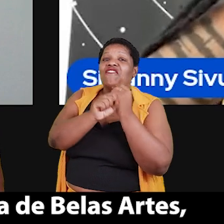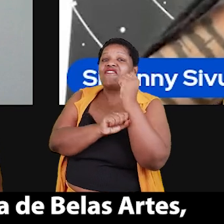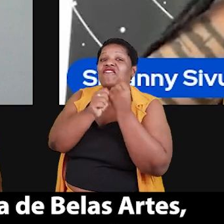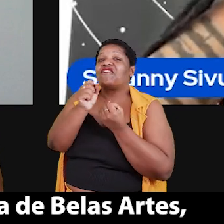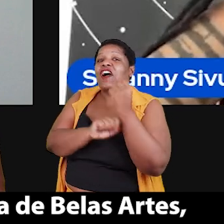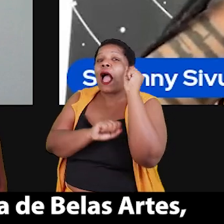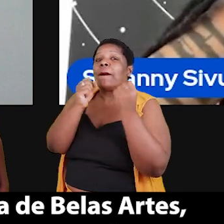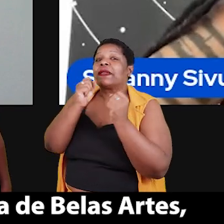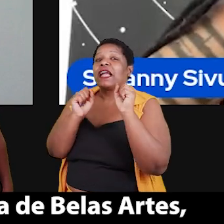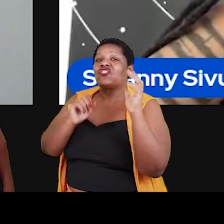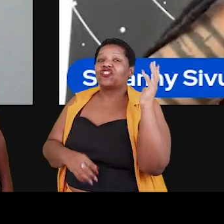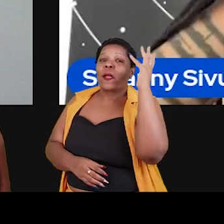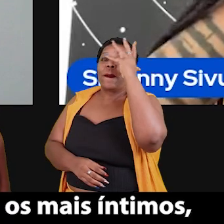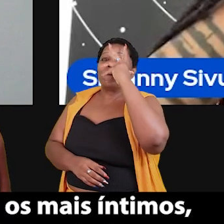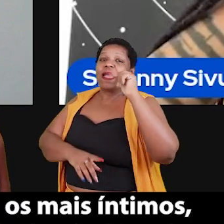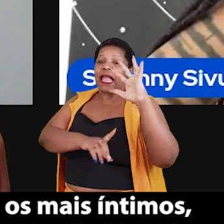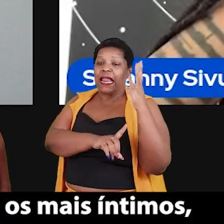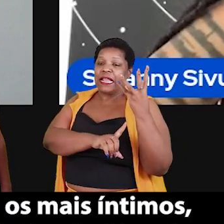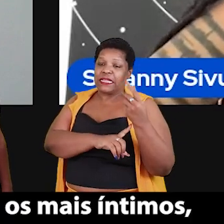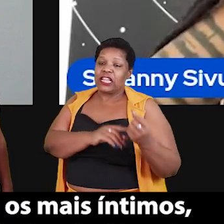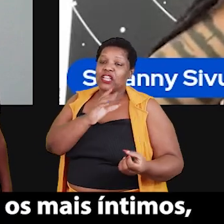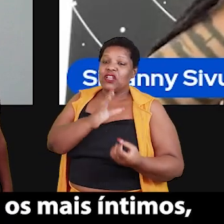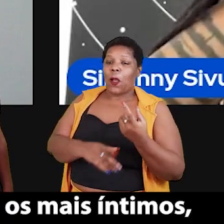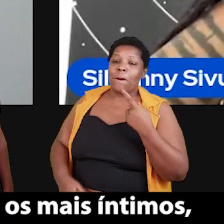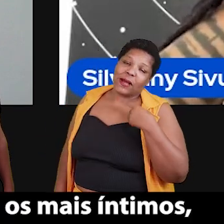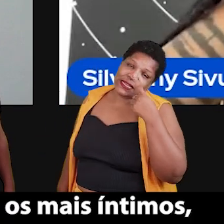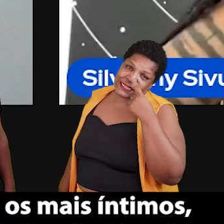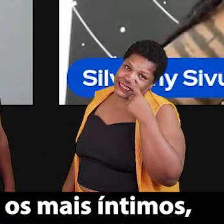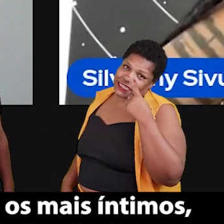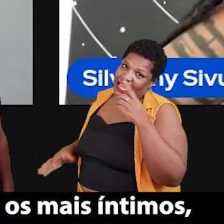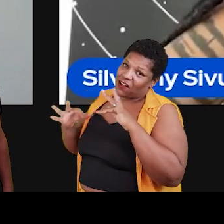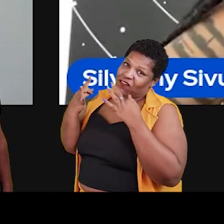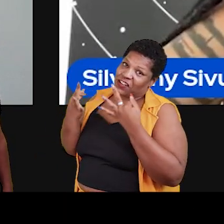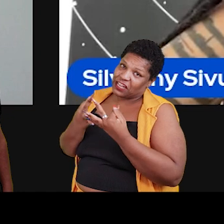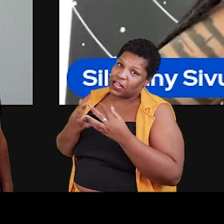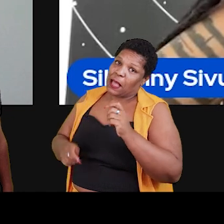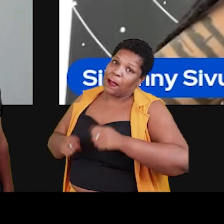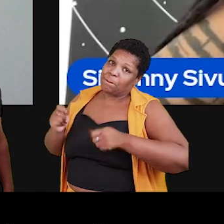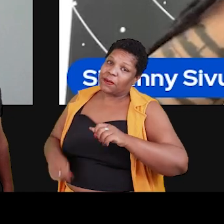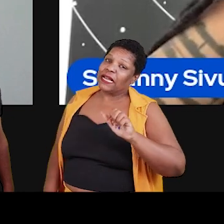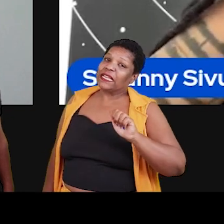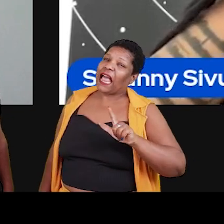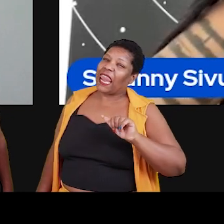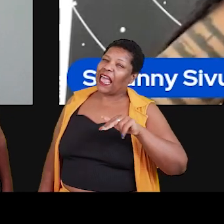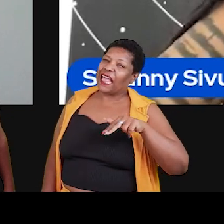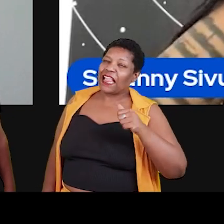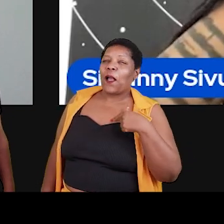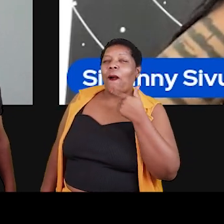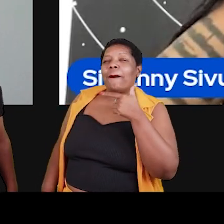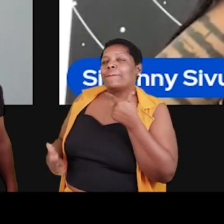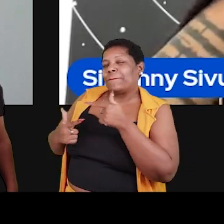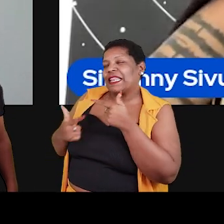Artes, que é a nossa produtora, ou para os mais íntimos, a família Bandalana, né? O nickname ali